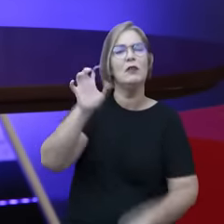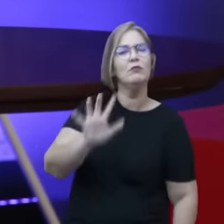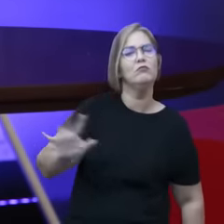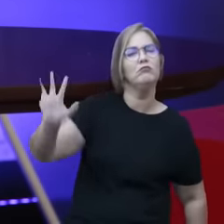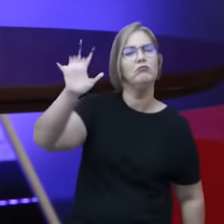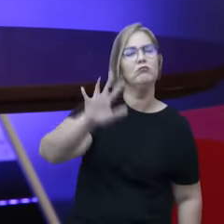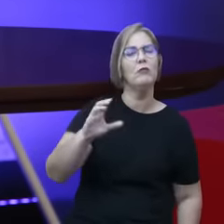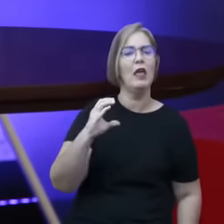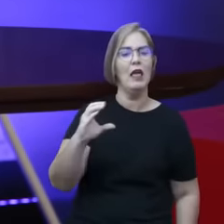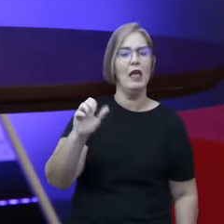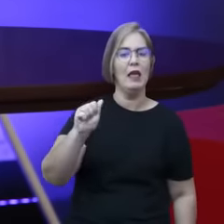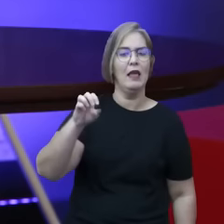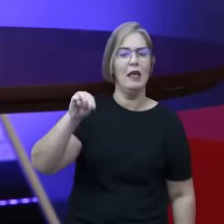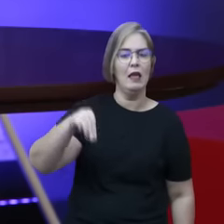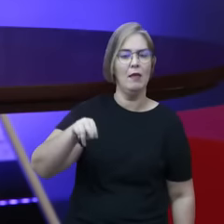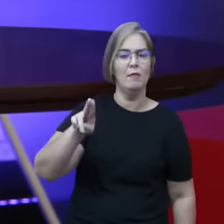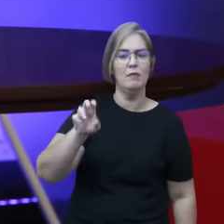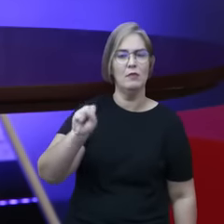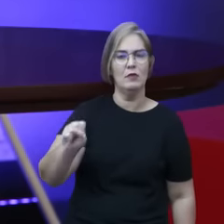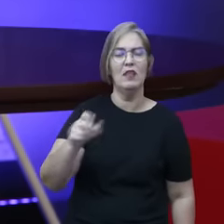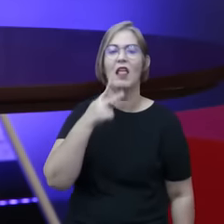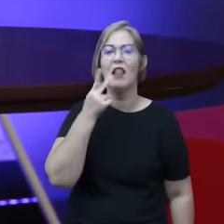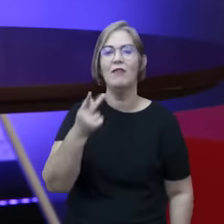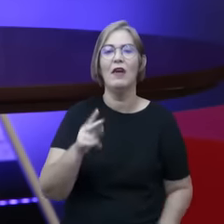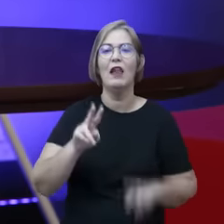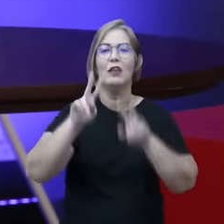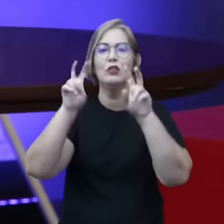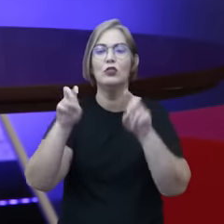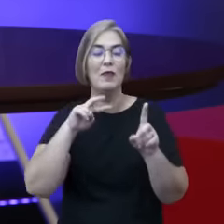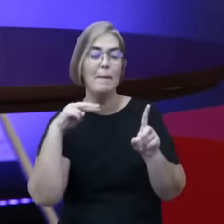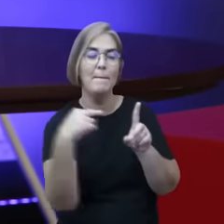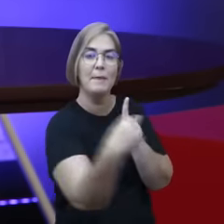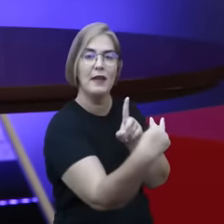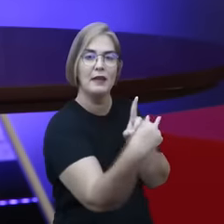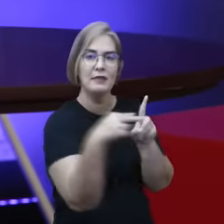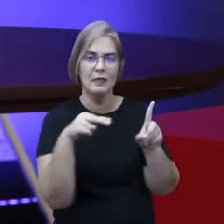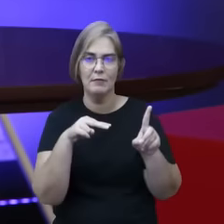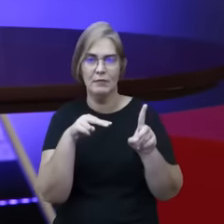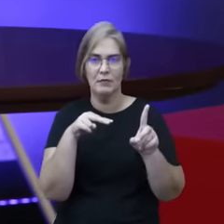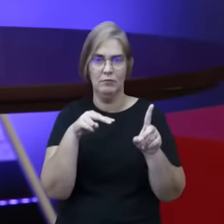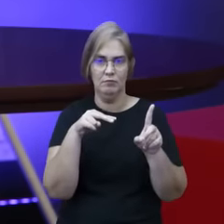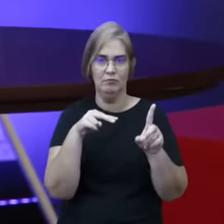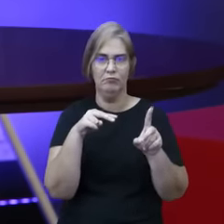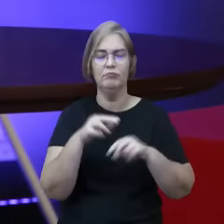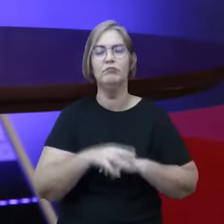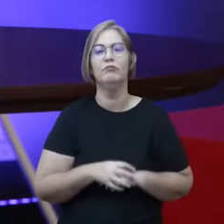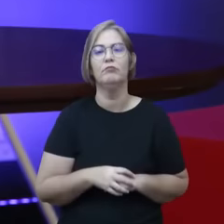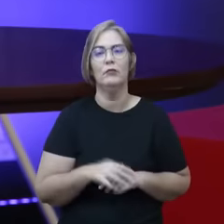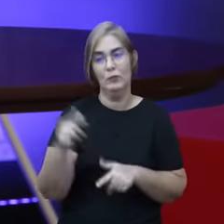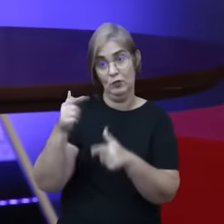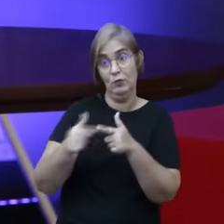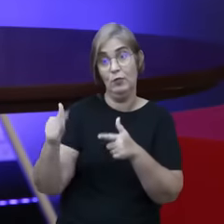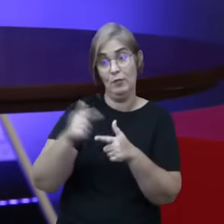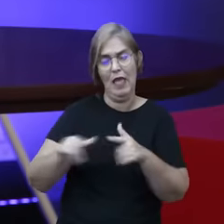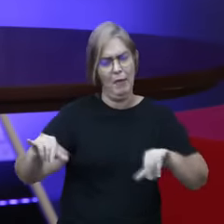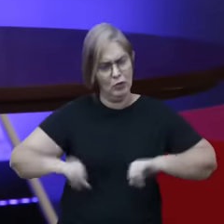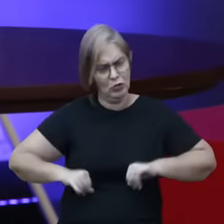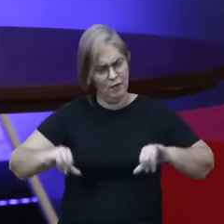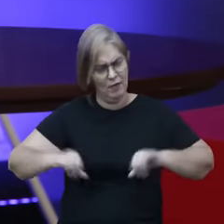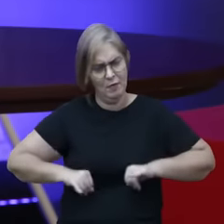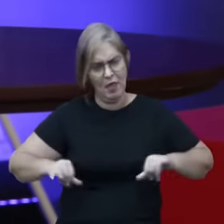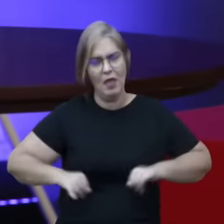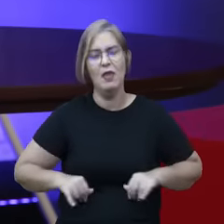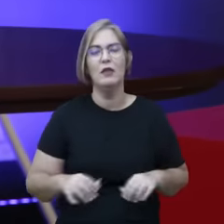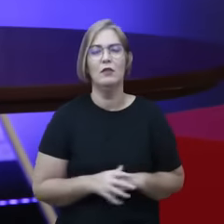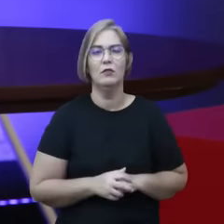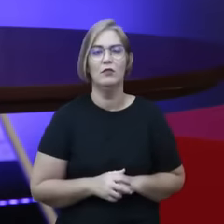perspectiva trágica e a sabedoria trágica. de outro lado, mas no campo da